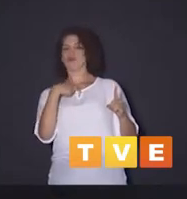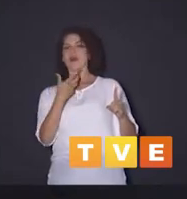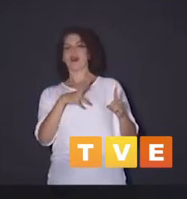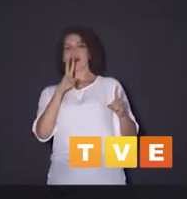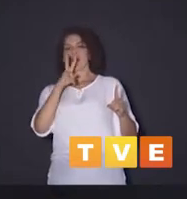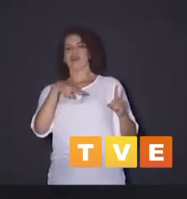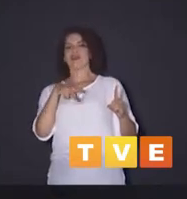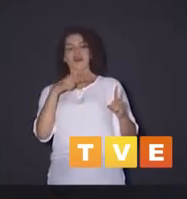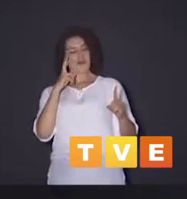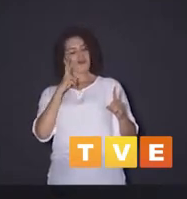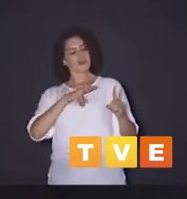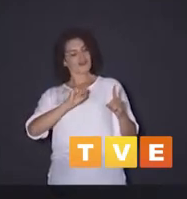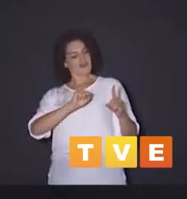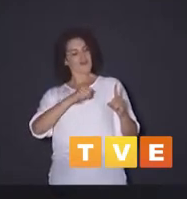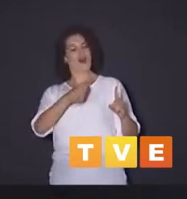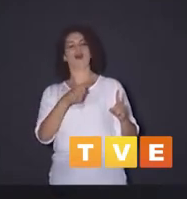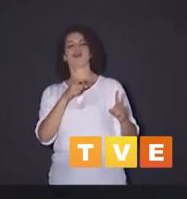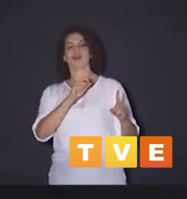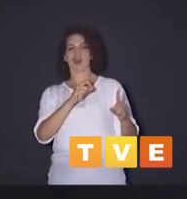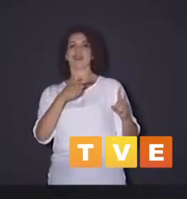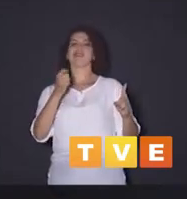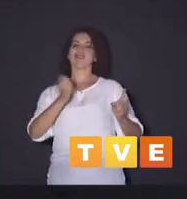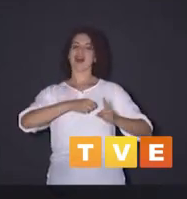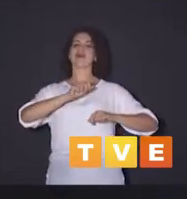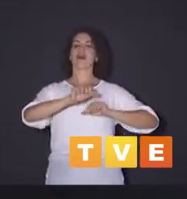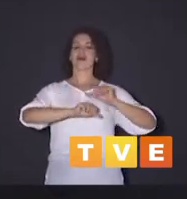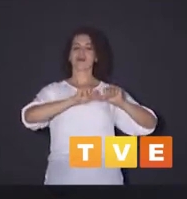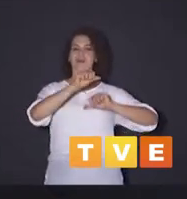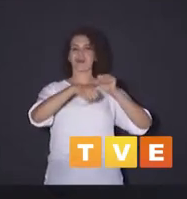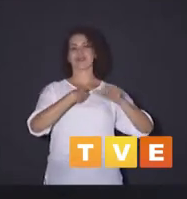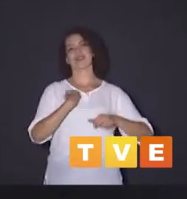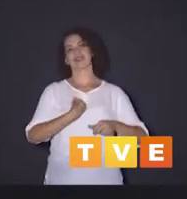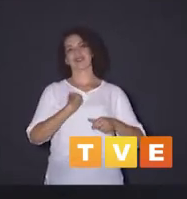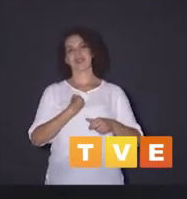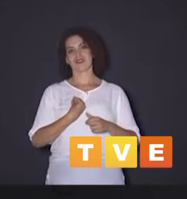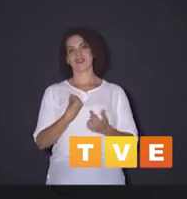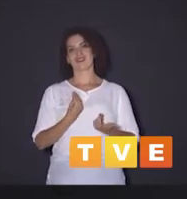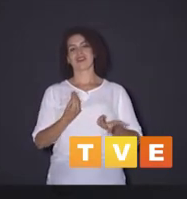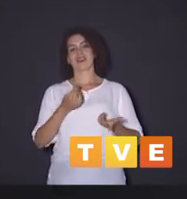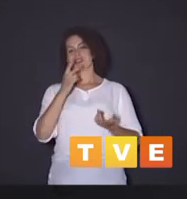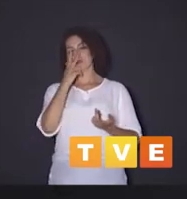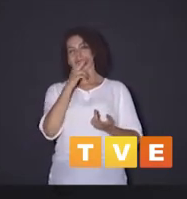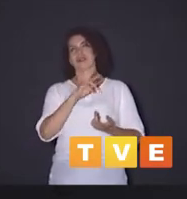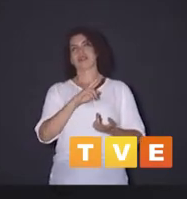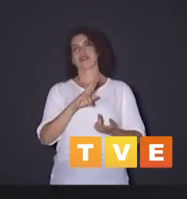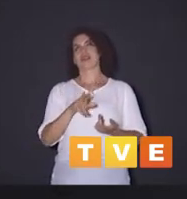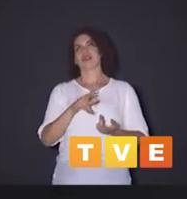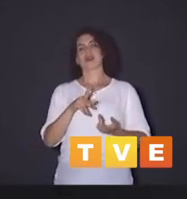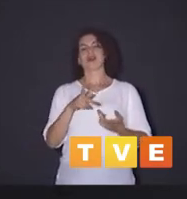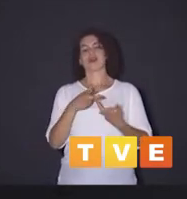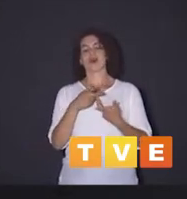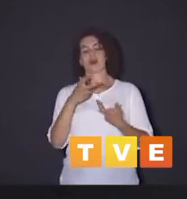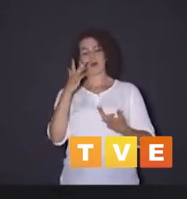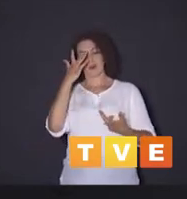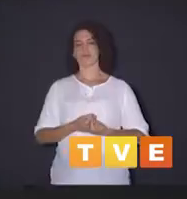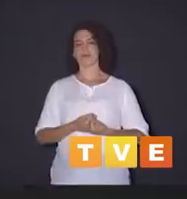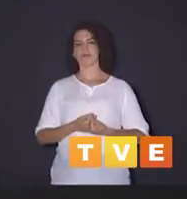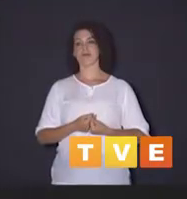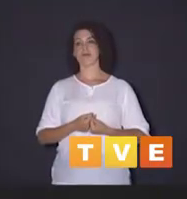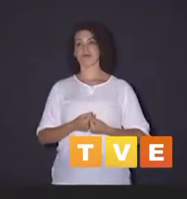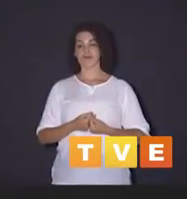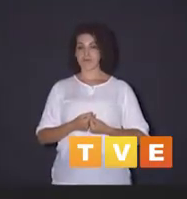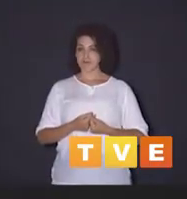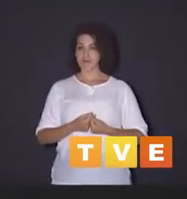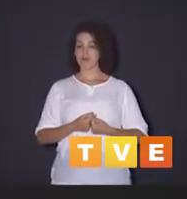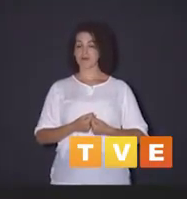potencializar uma perspectiva de mudança na vida e aí não vai ser aquela coisa arrastada né vai ser uma pessoa com outro tônus muscular o